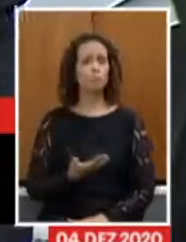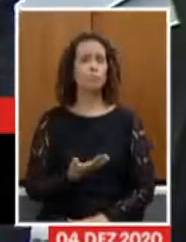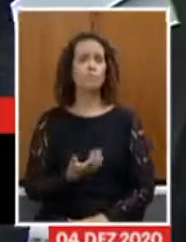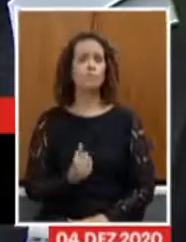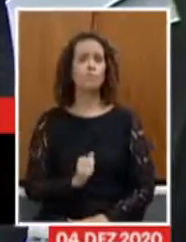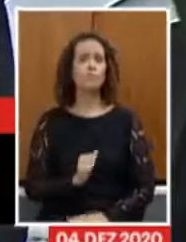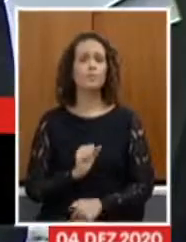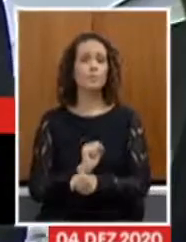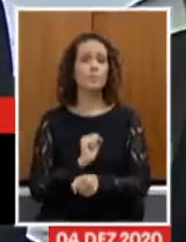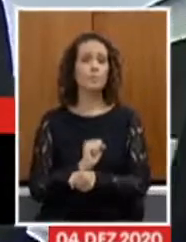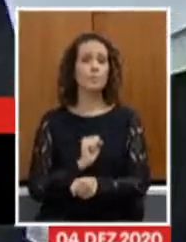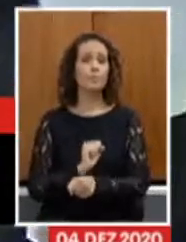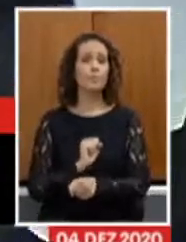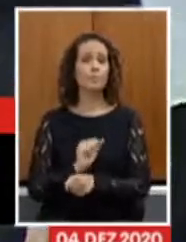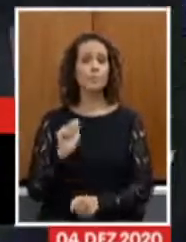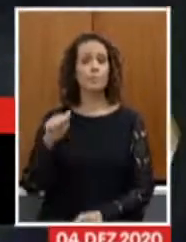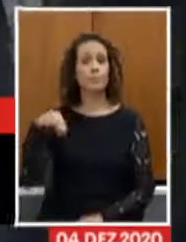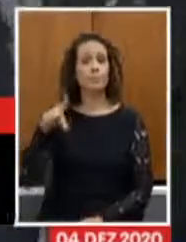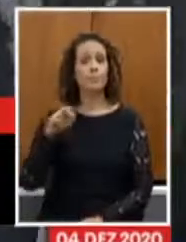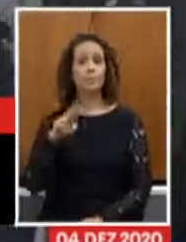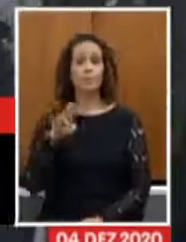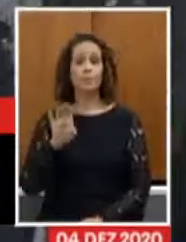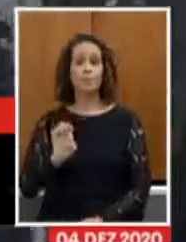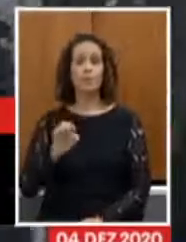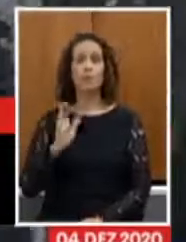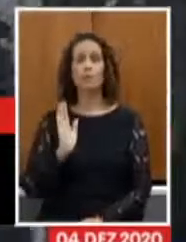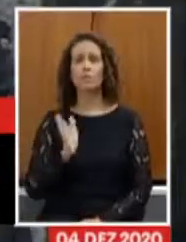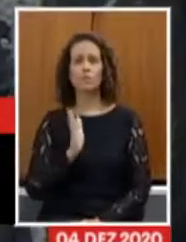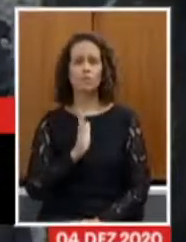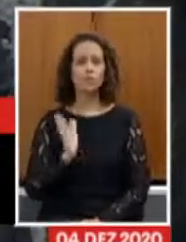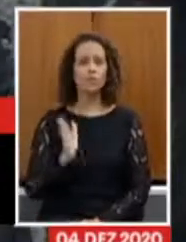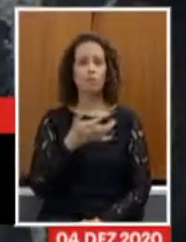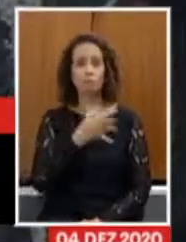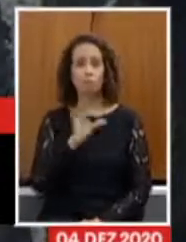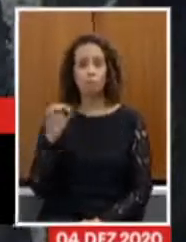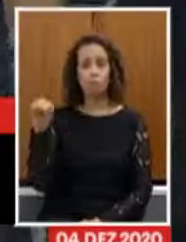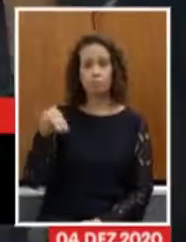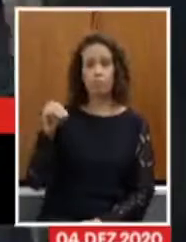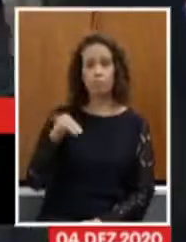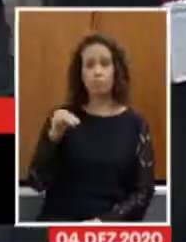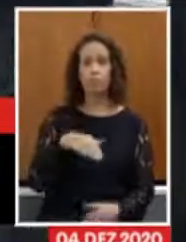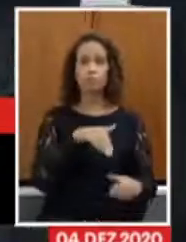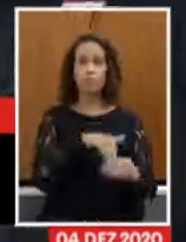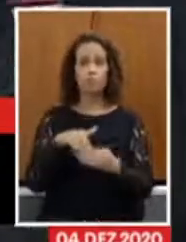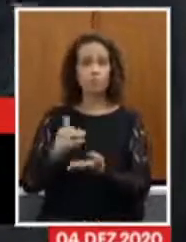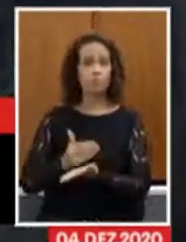Deputado André Quintão, com a palavra pelo prazo de 10 minutos para encaminhar a votação.